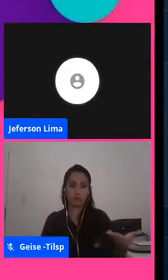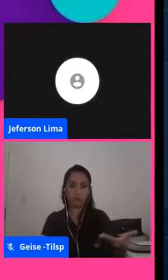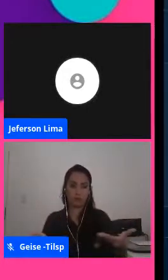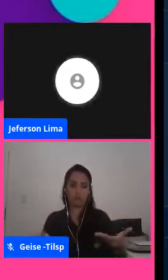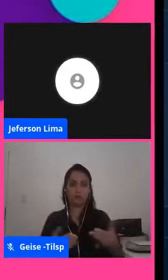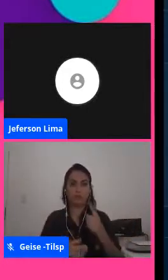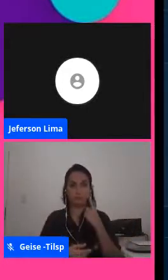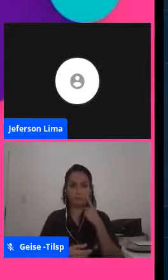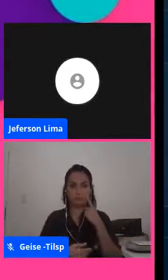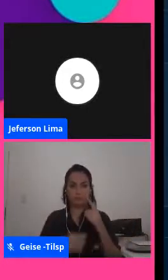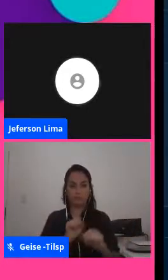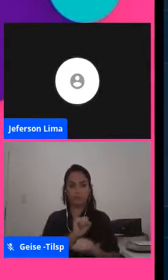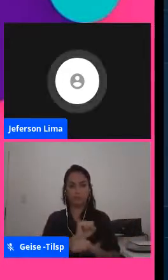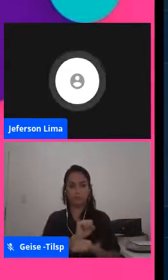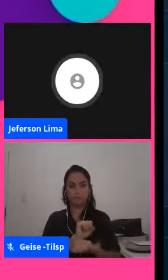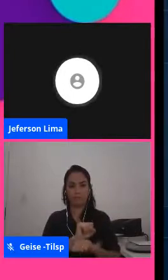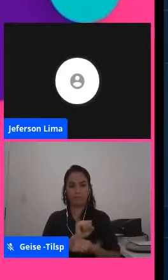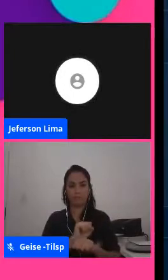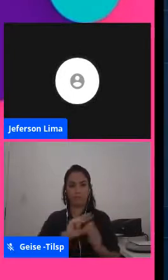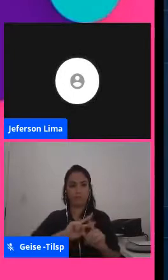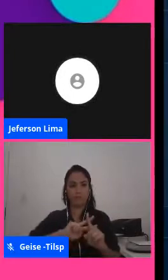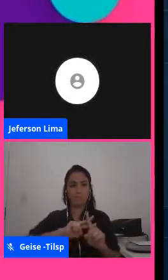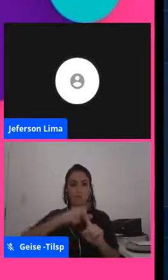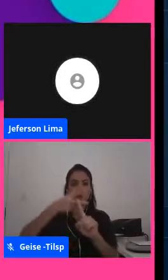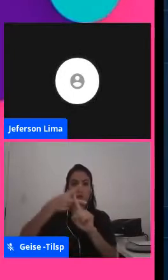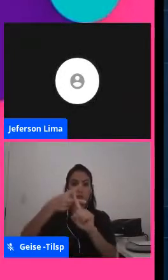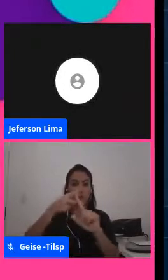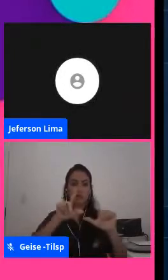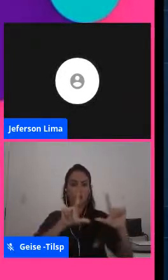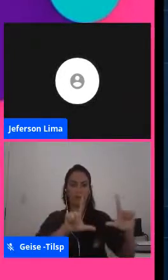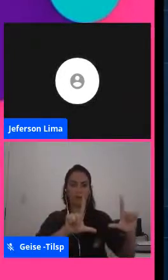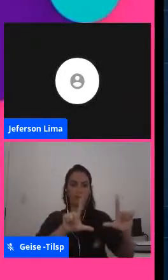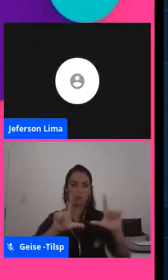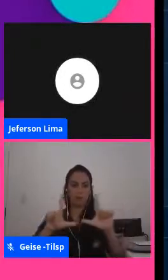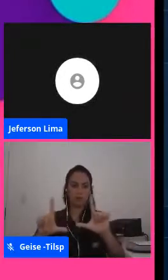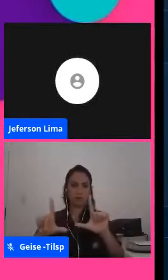Aqui, deixa eu duplicar aqui essa tela.